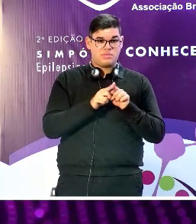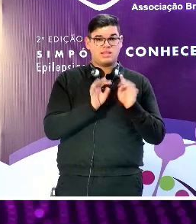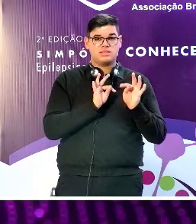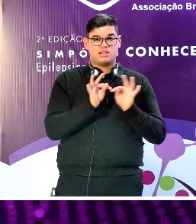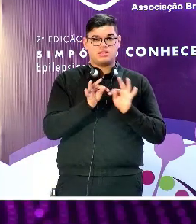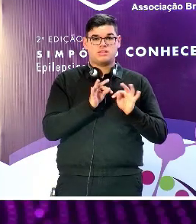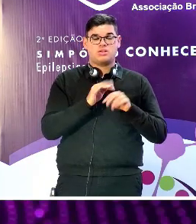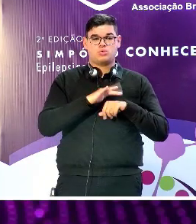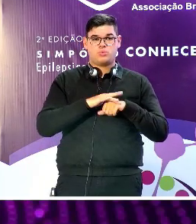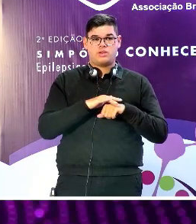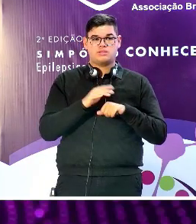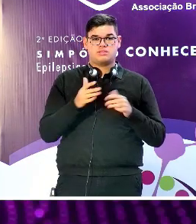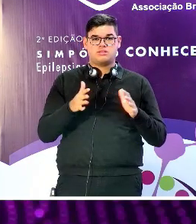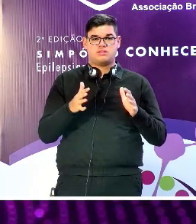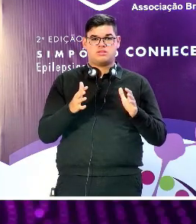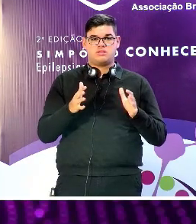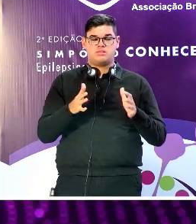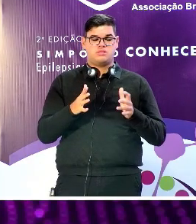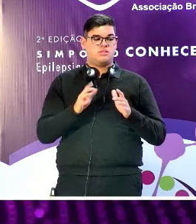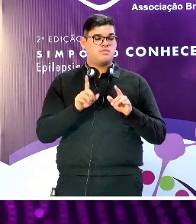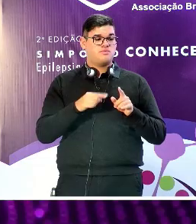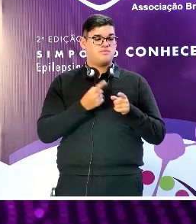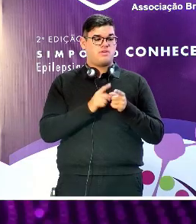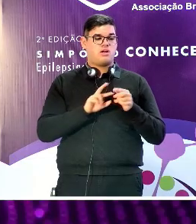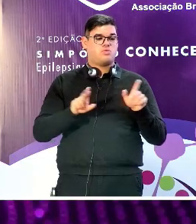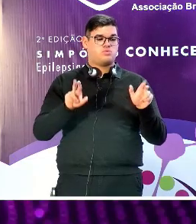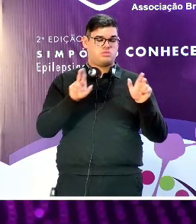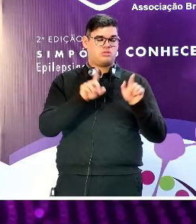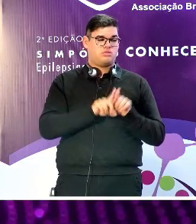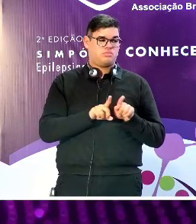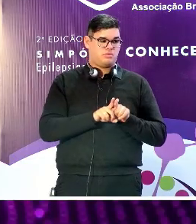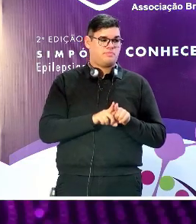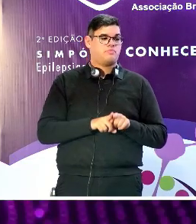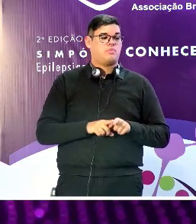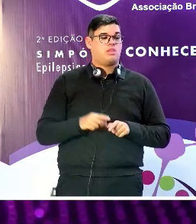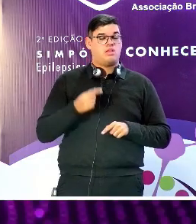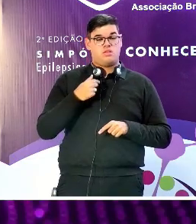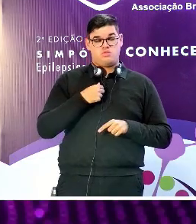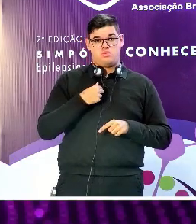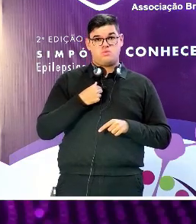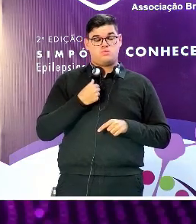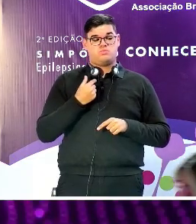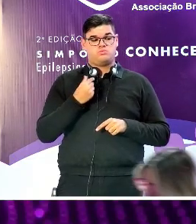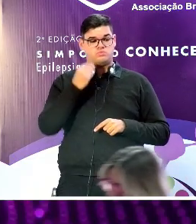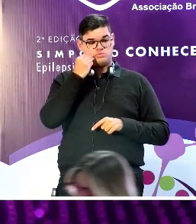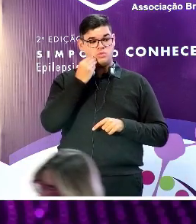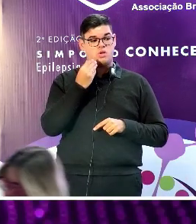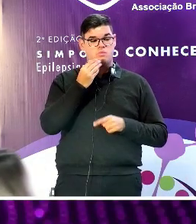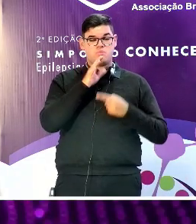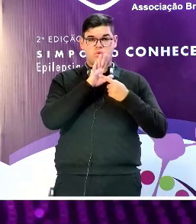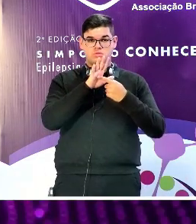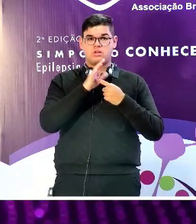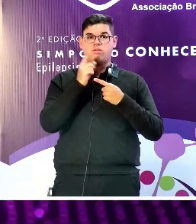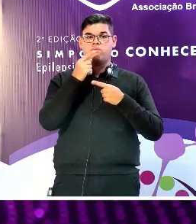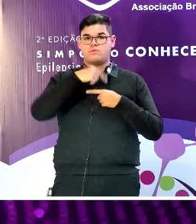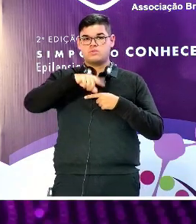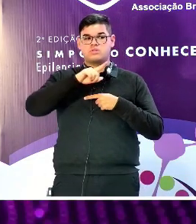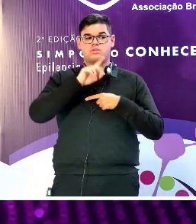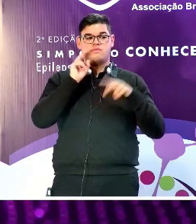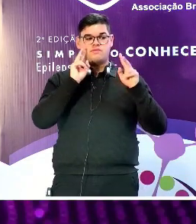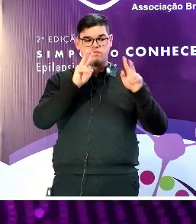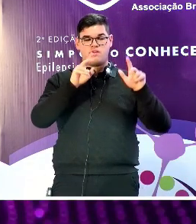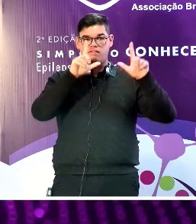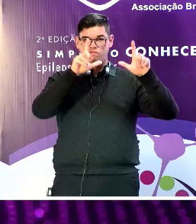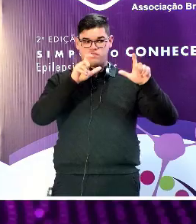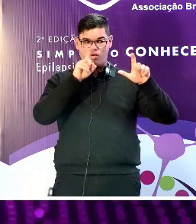artrite, várias doenças são utilizadas, né? Então, fui lá, imitei. Aqui está um ninho. Essas vespas são muito